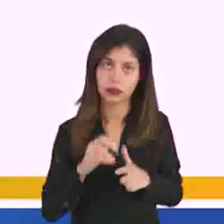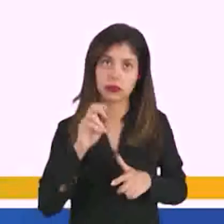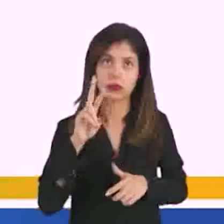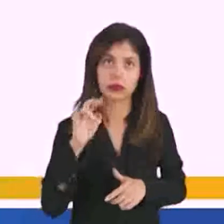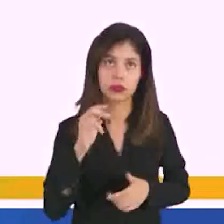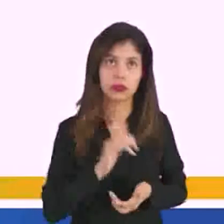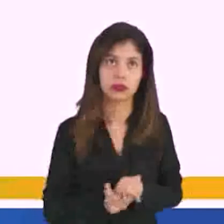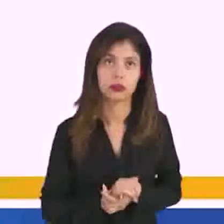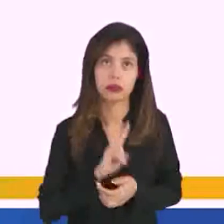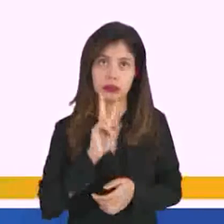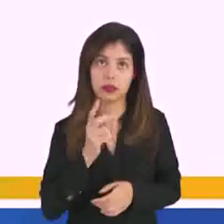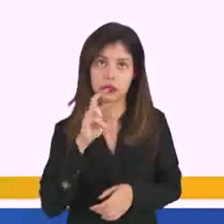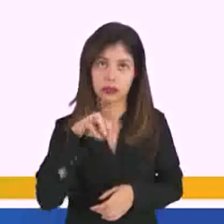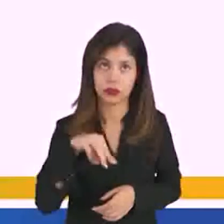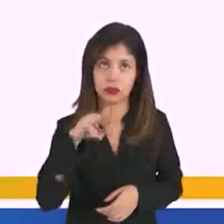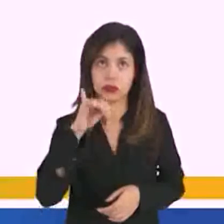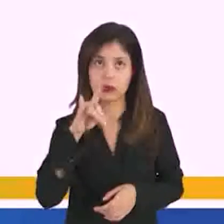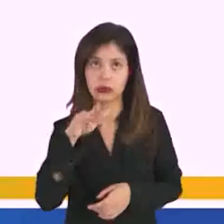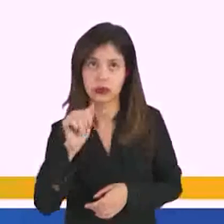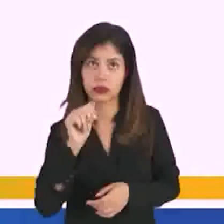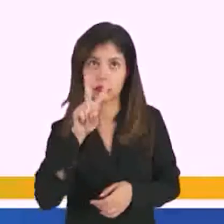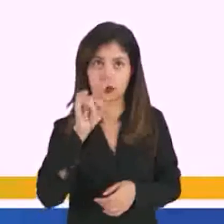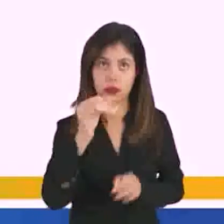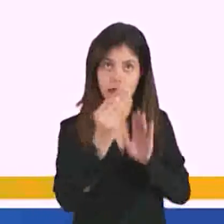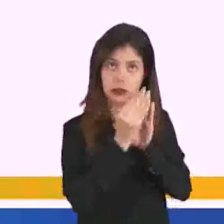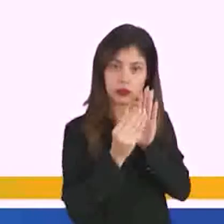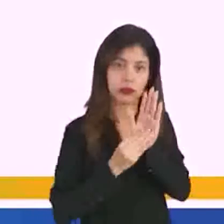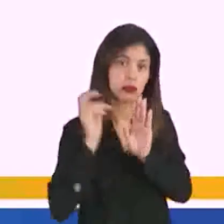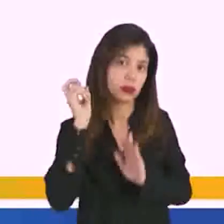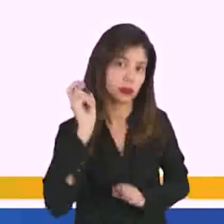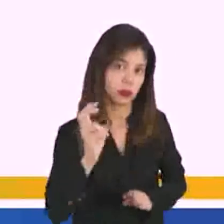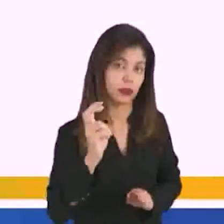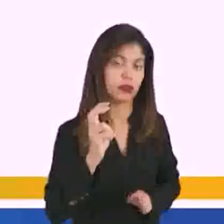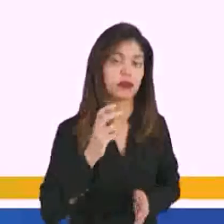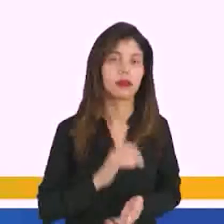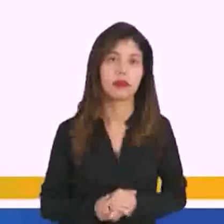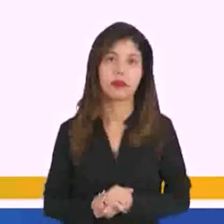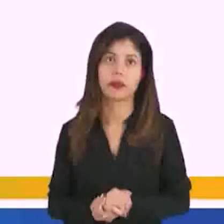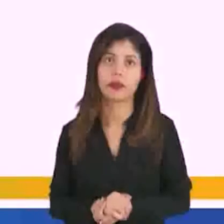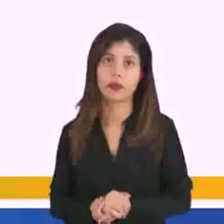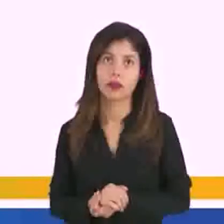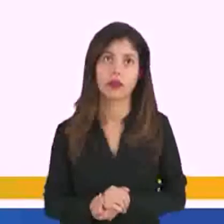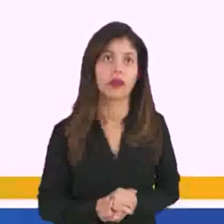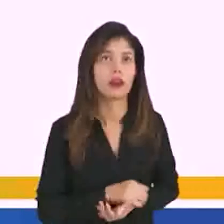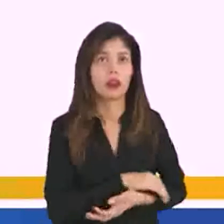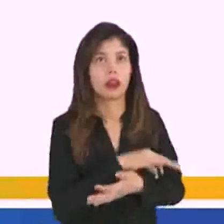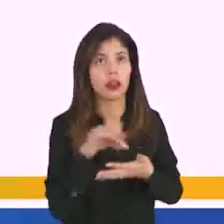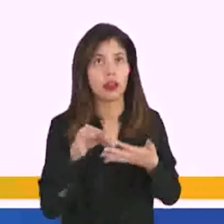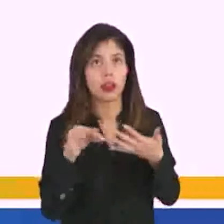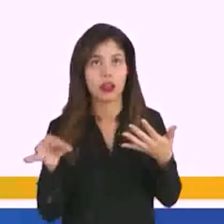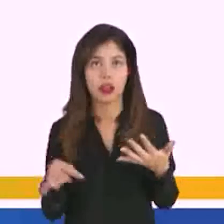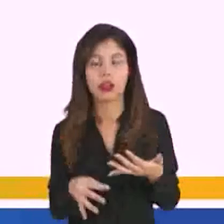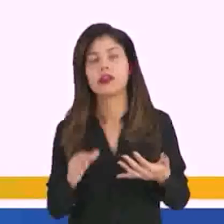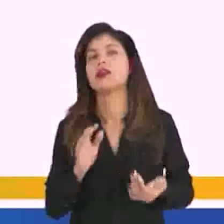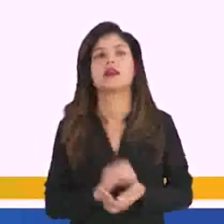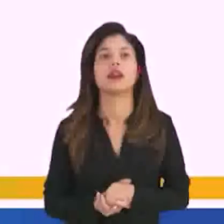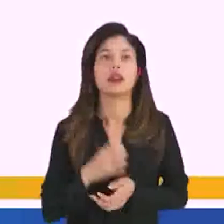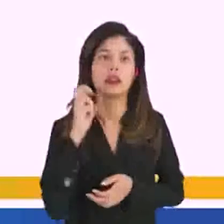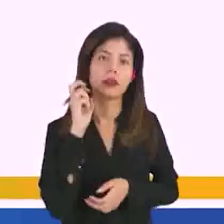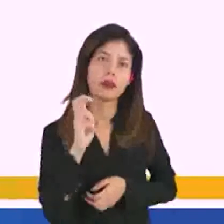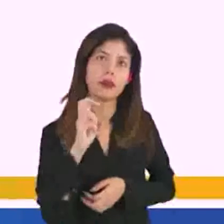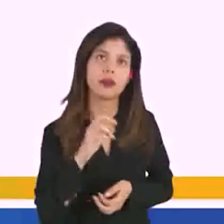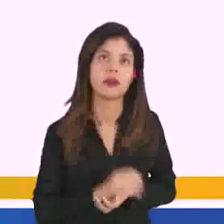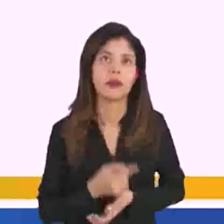né, a mediana estará na 5ª posição. Então, nós vamos pegar o elemento da 5ª posição,